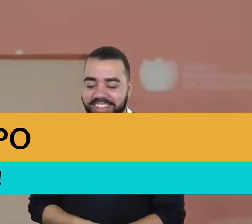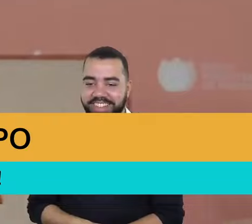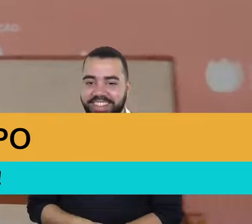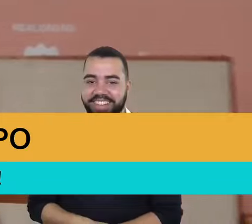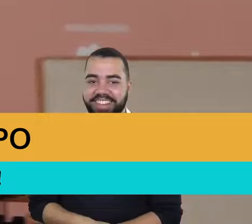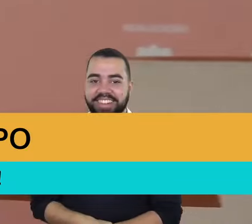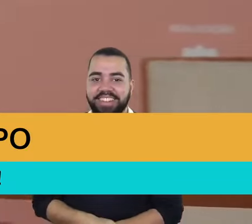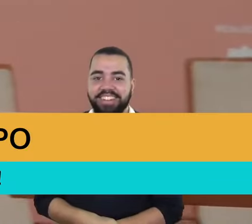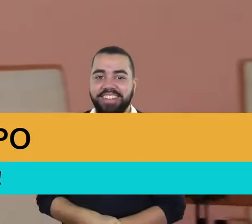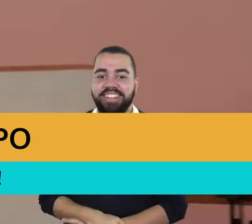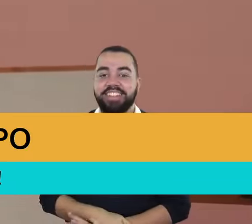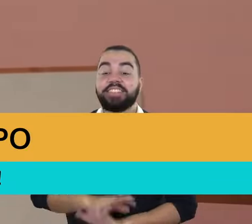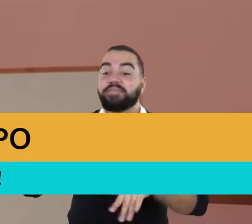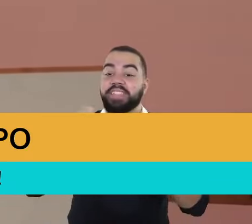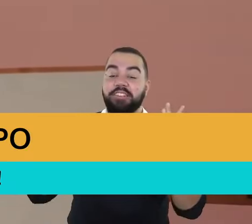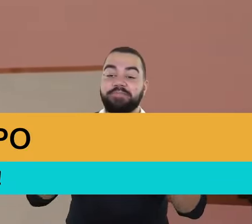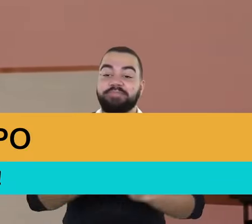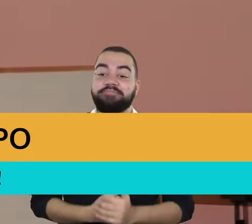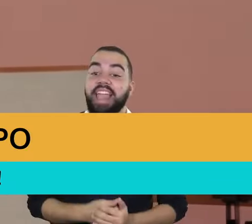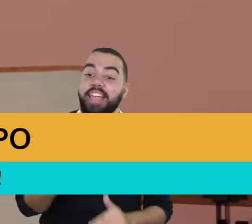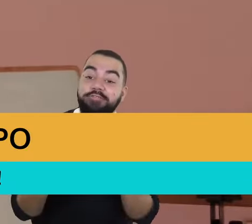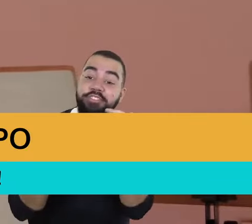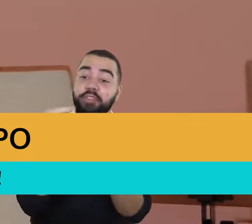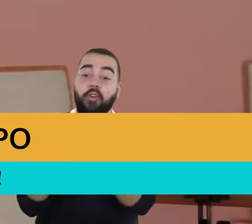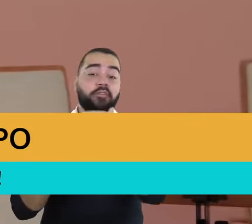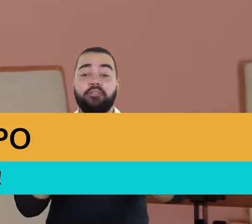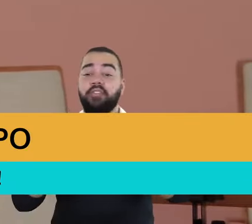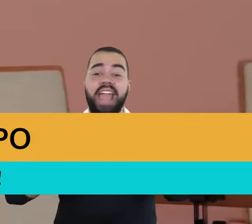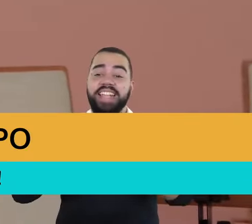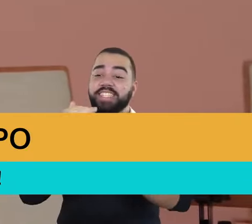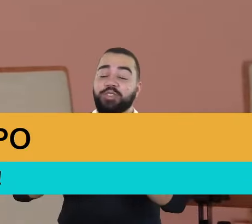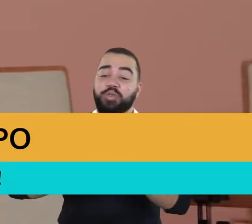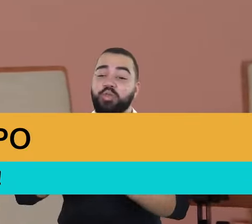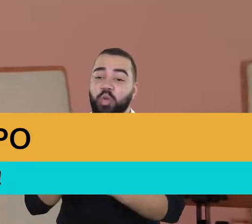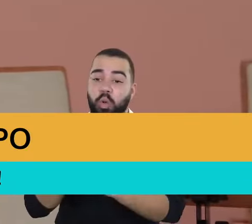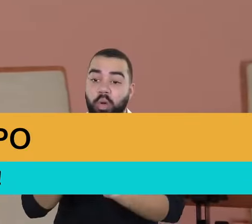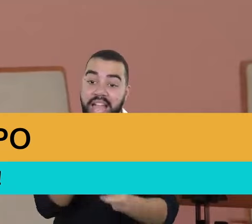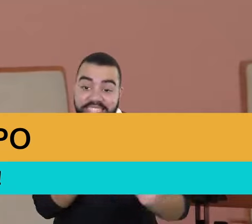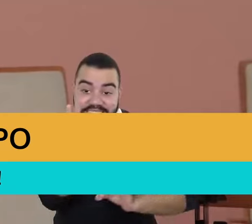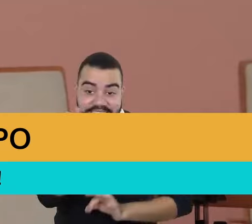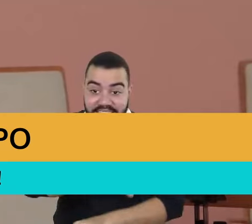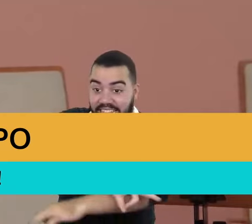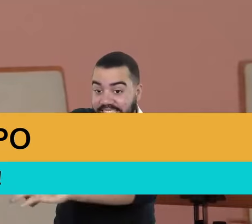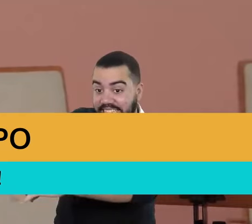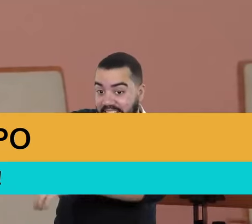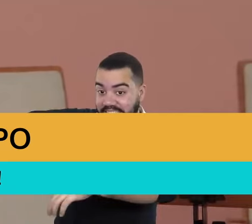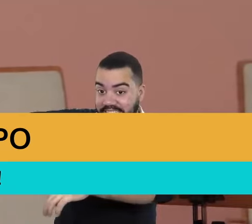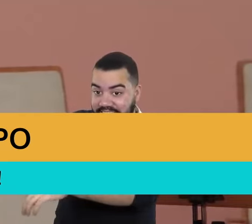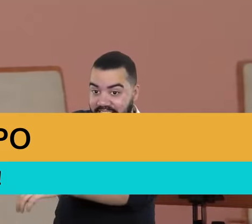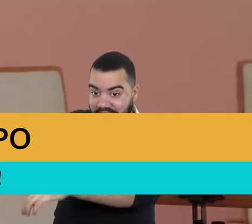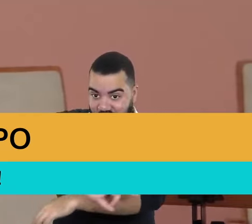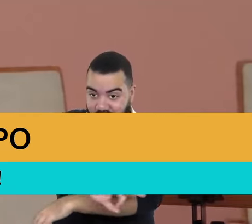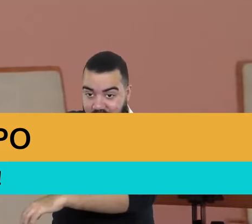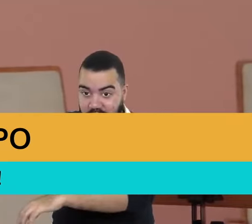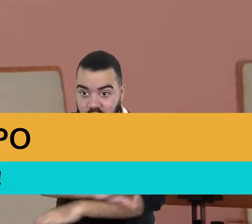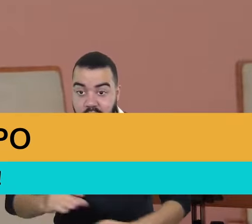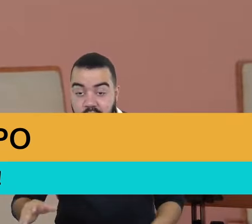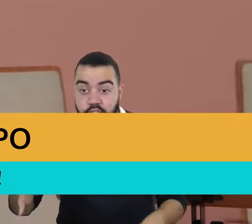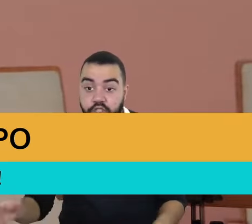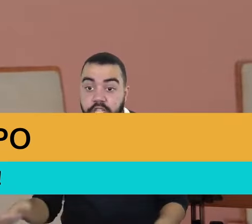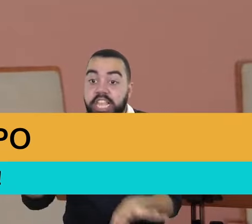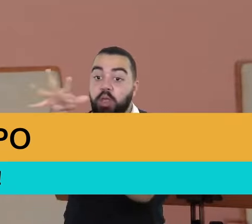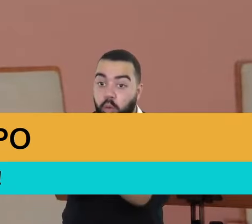Cantina. Então, assim que eu fui me desenvolvendo. Eu fui criando técnicas, formas de me incluir com as outras pessoas.